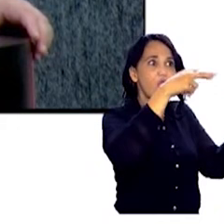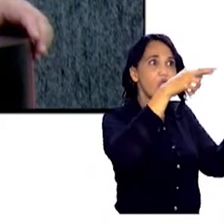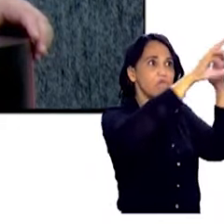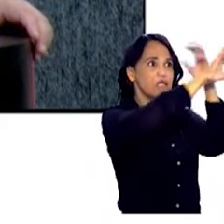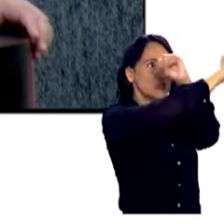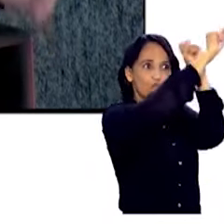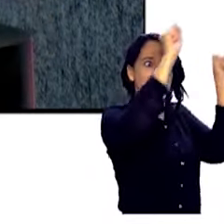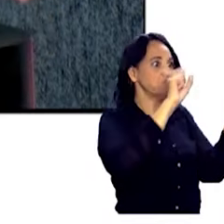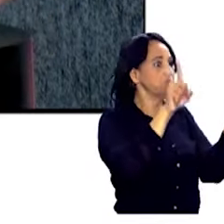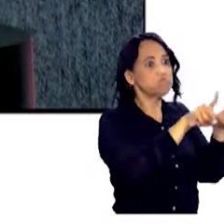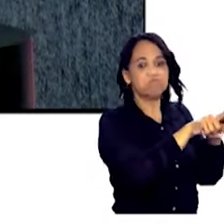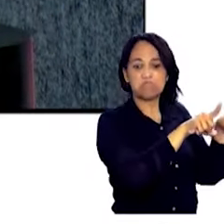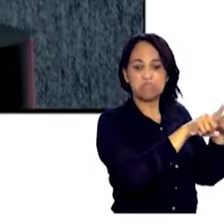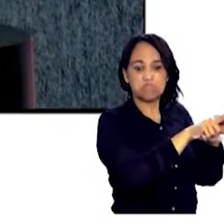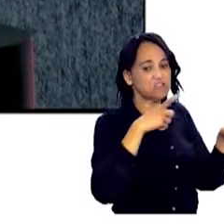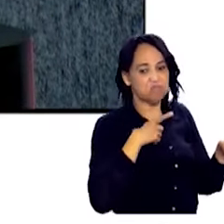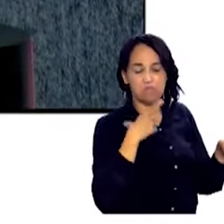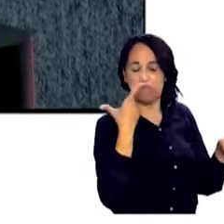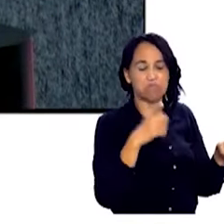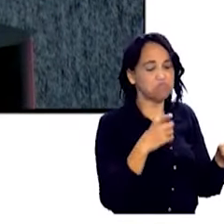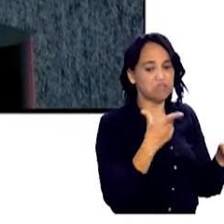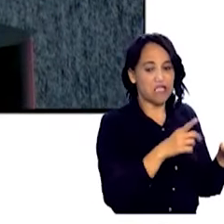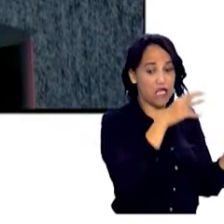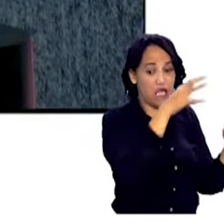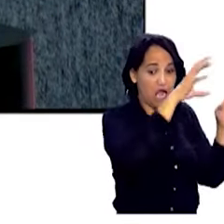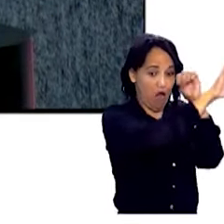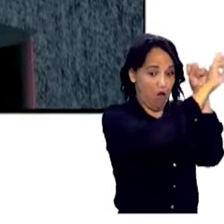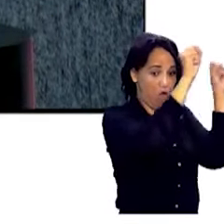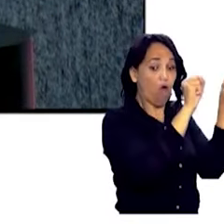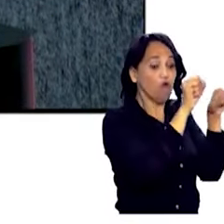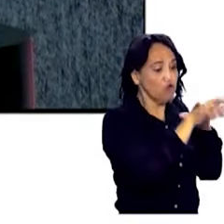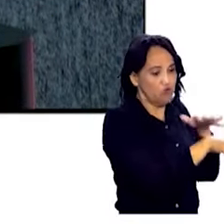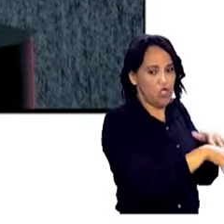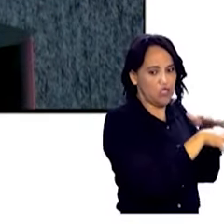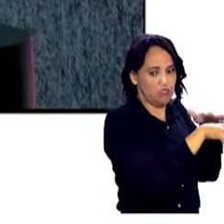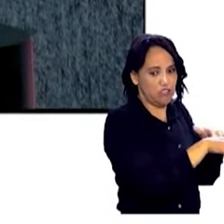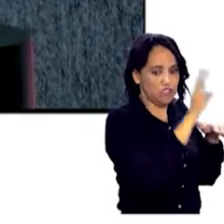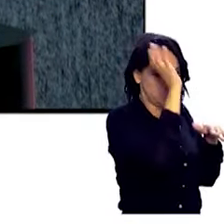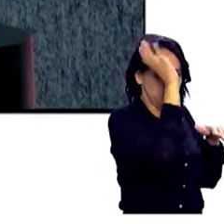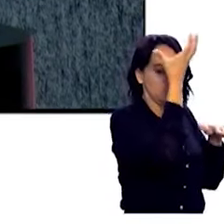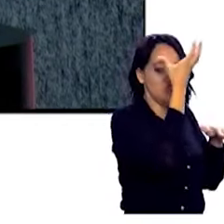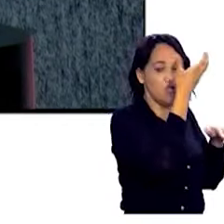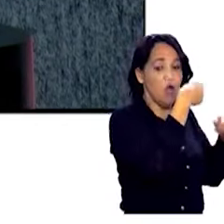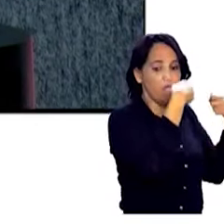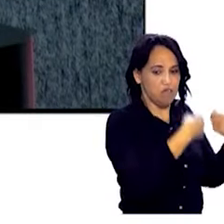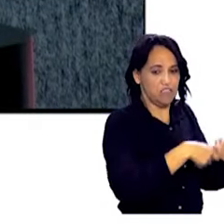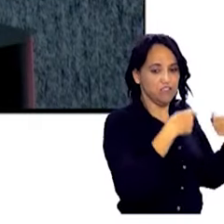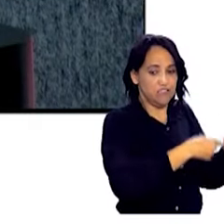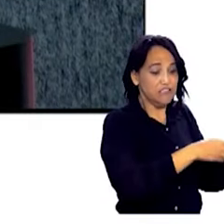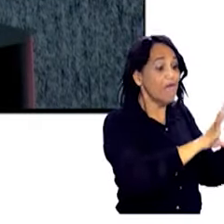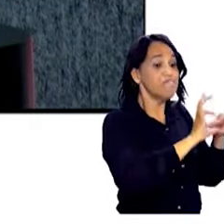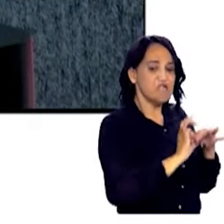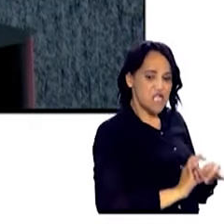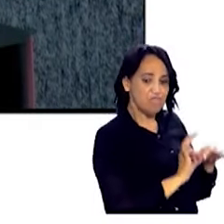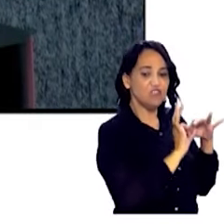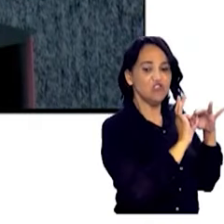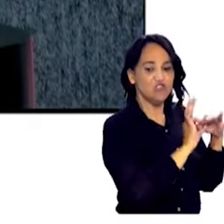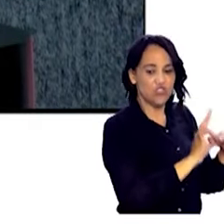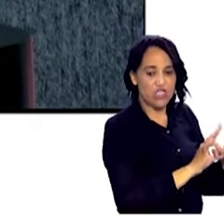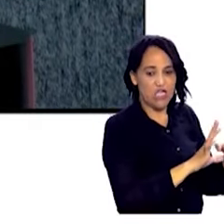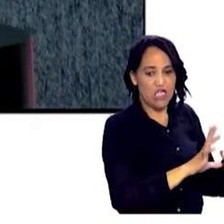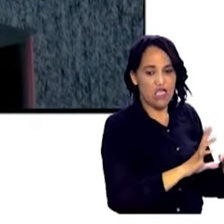recorrer tanto é que a corte que decidiu o caso precisa permitir que o ele